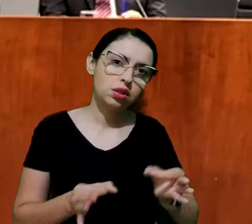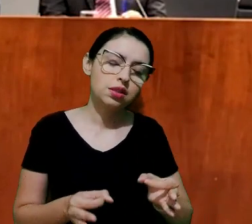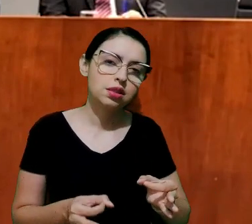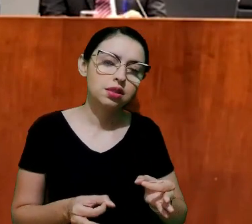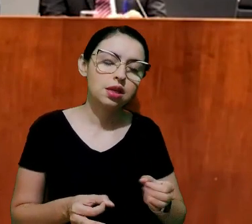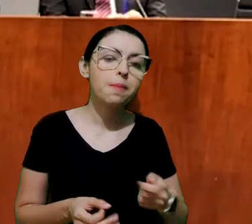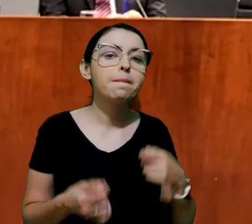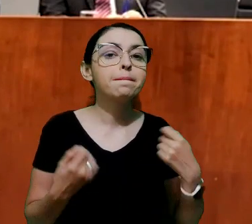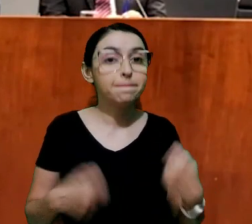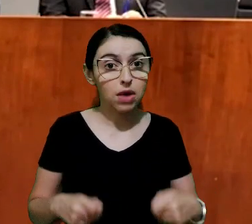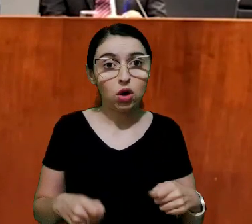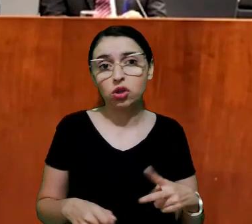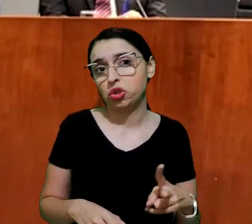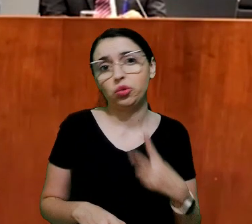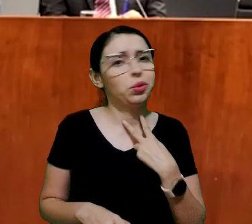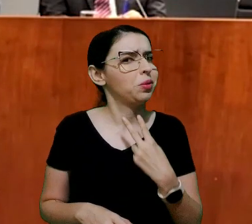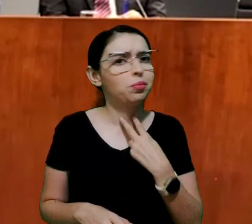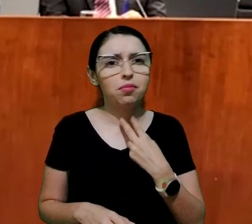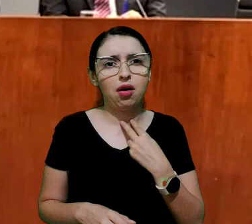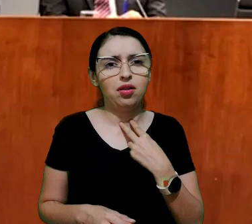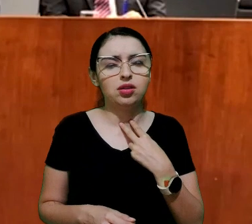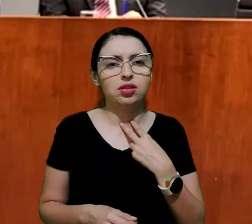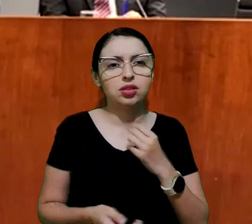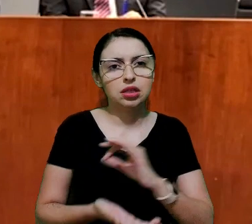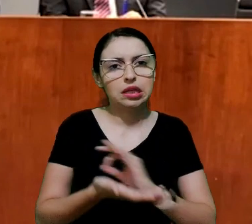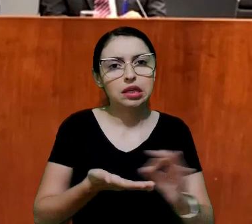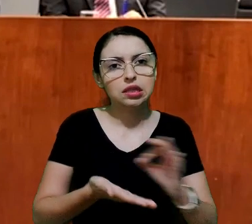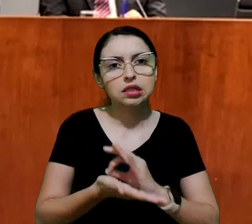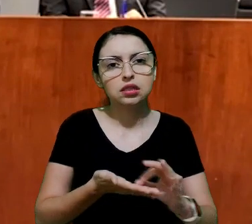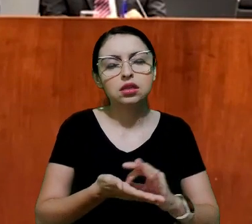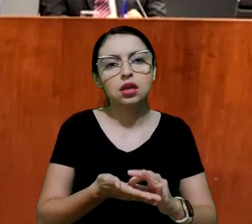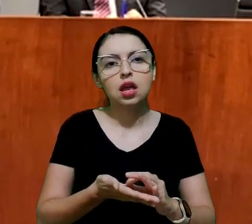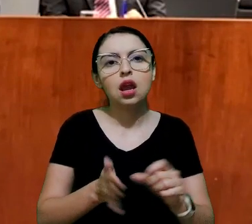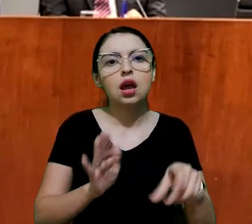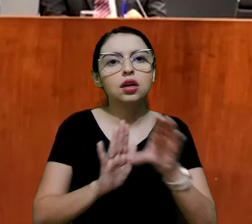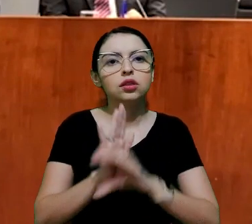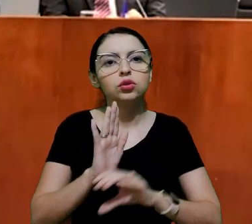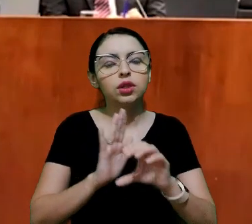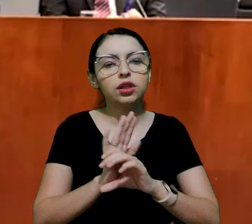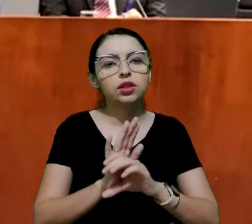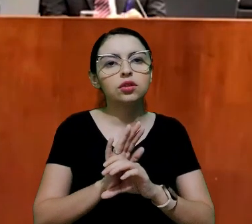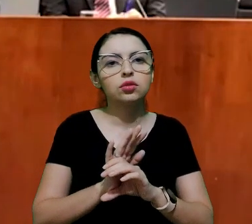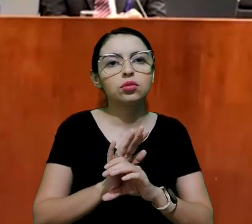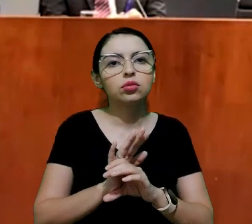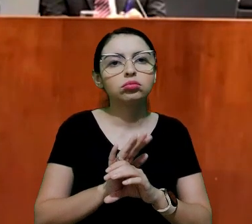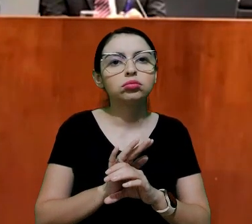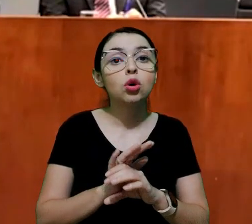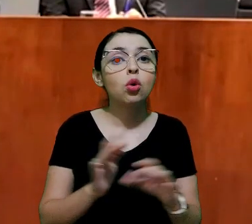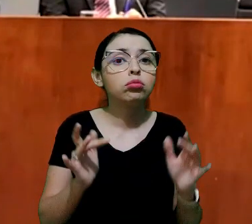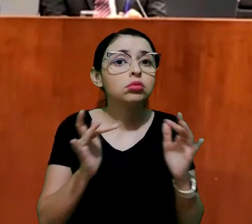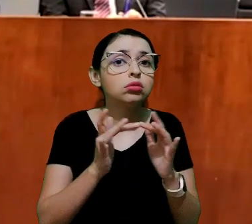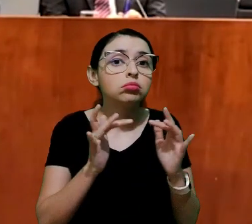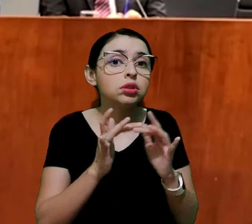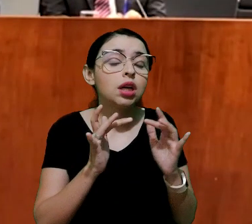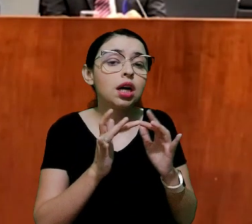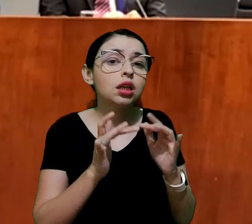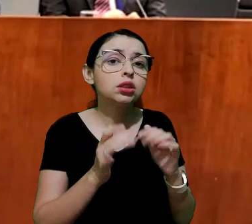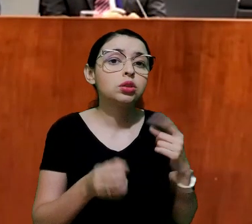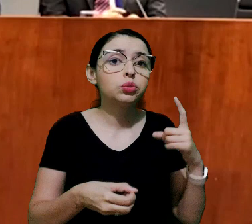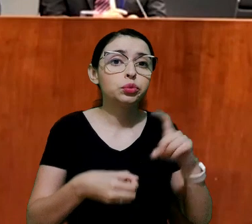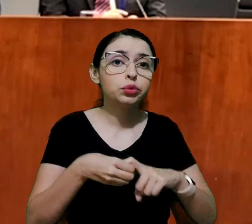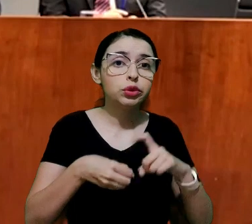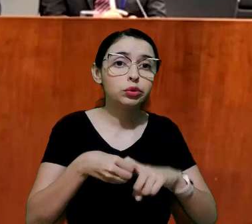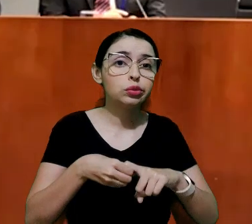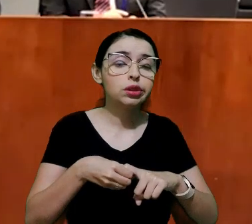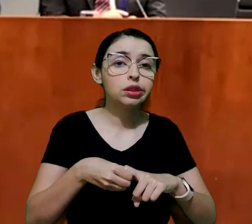registrar, quando opera um efeito vinculante, porque o registrador não tem saída, ele tem que fazer, sob pena